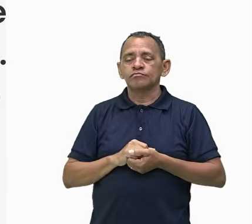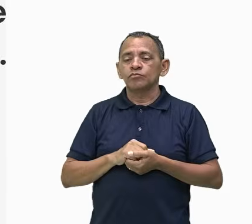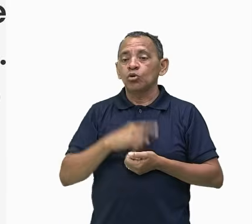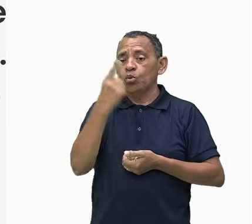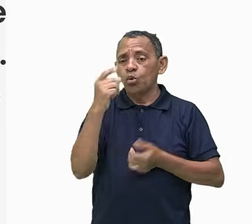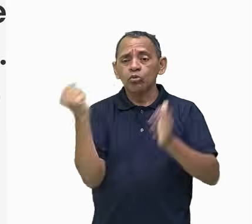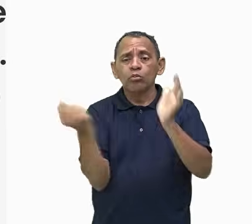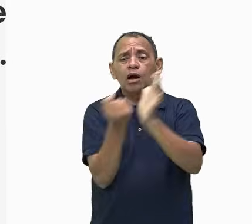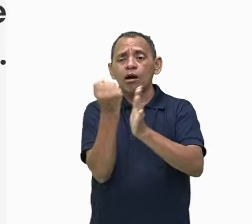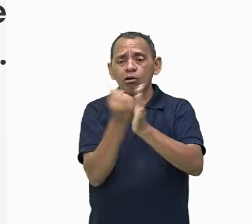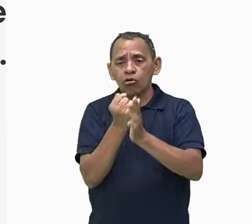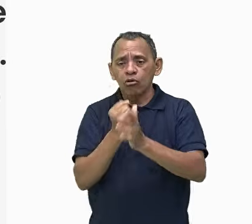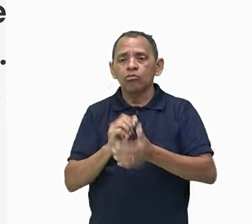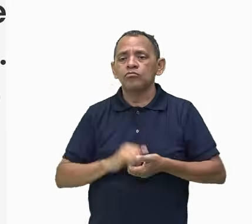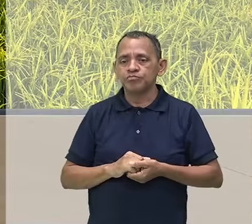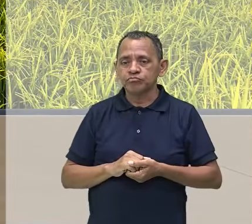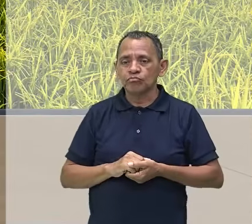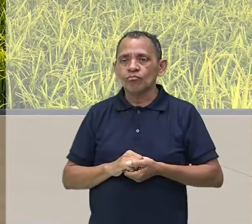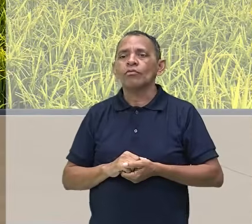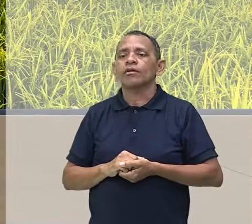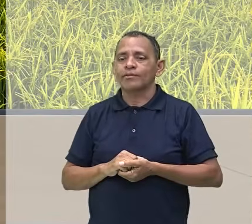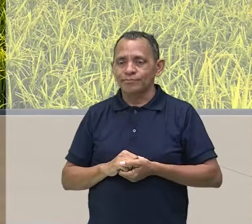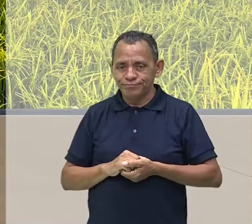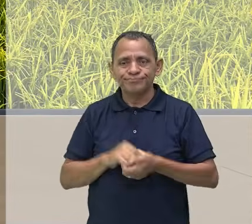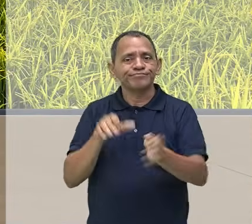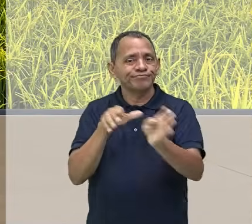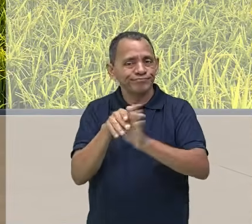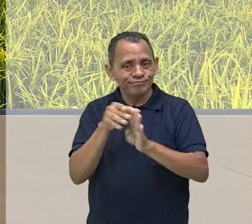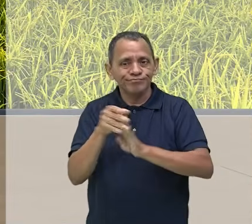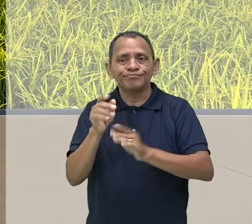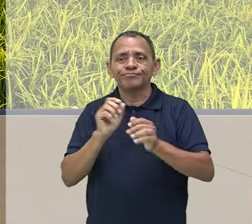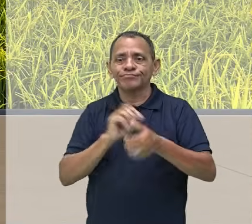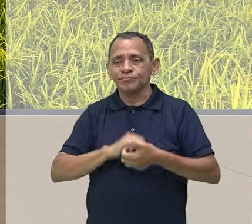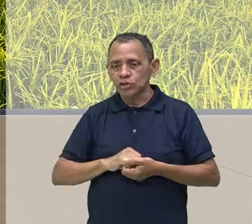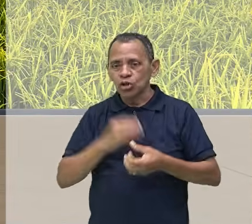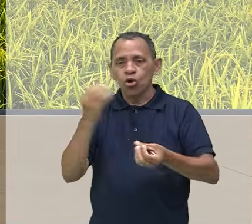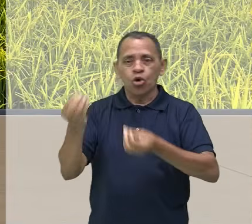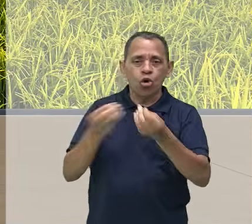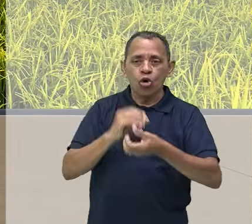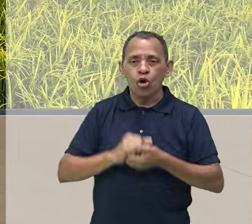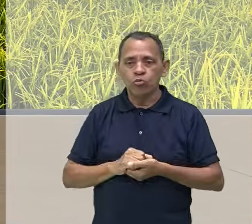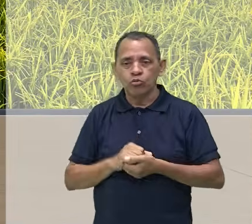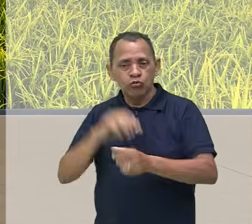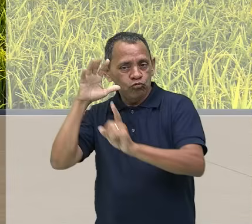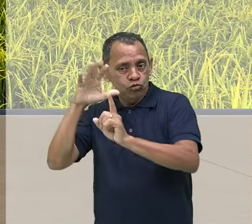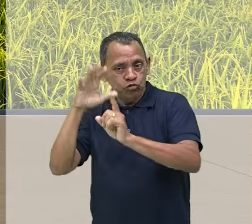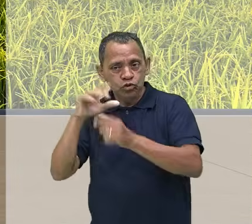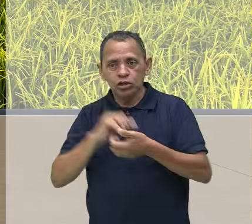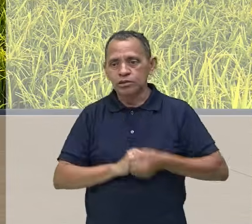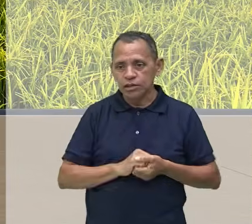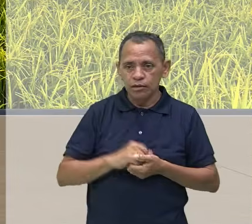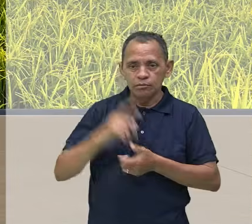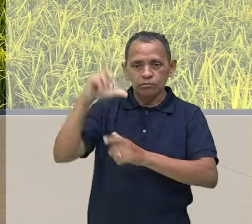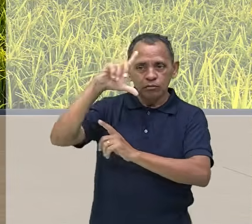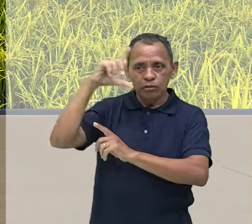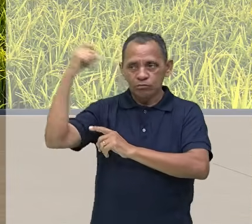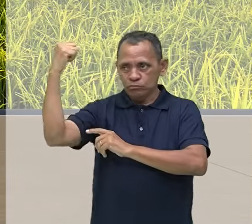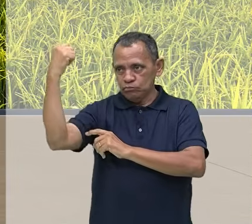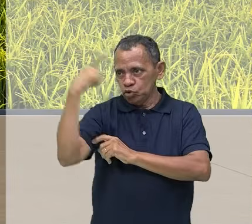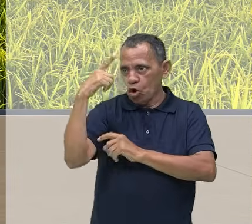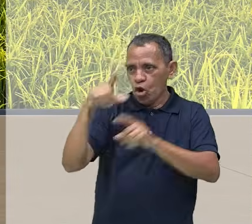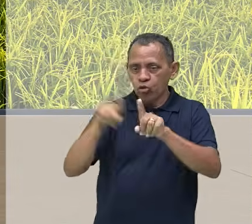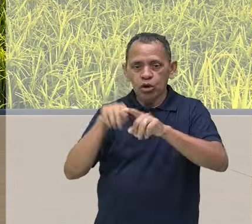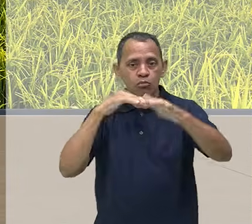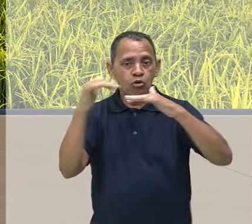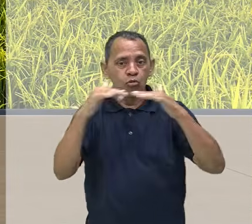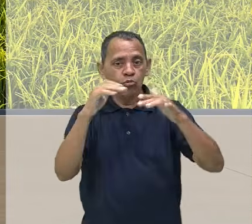bastante vai ser a orientação pelo Sol, gente. A orientação pelo Sol, né, vai ocorrer principalmente com o movimento